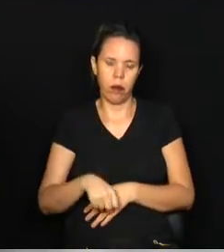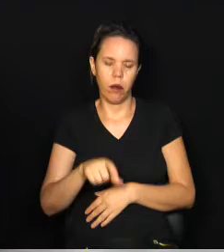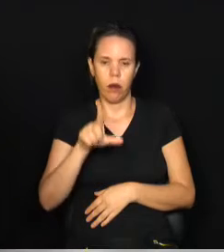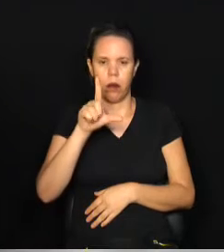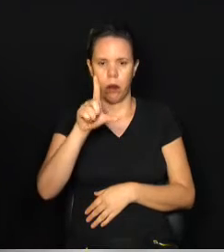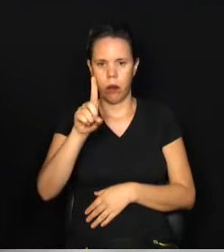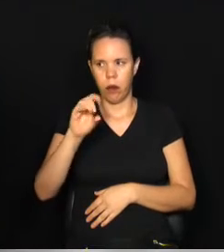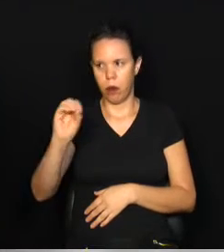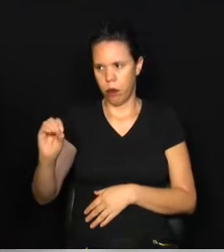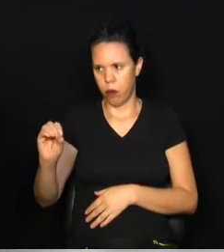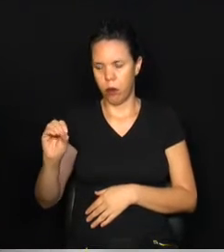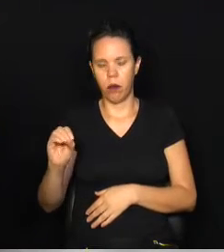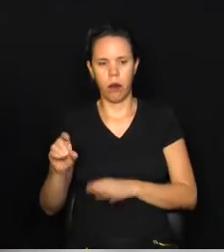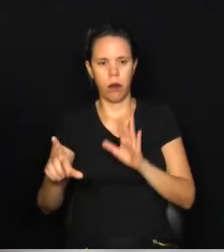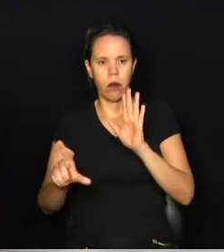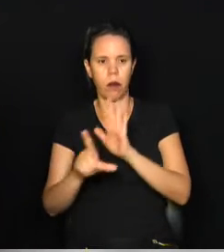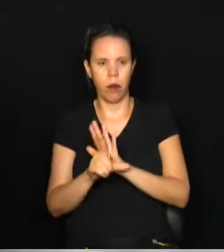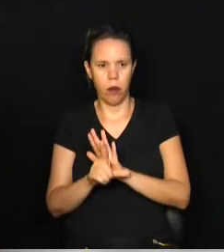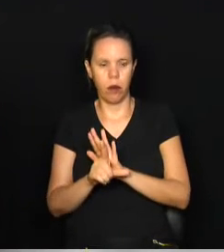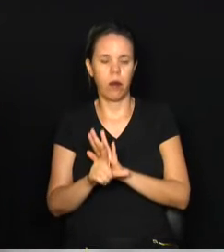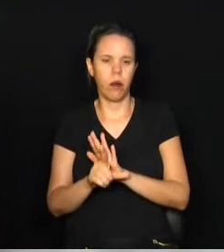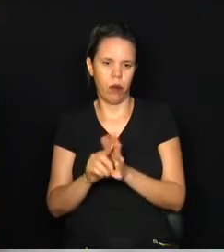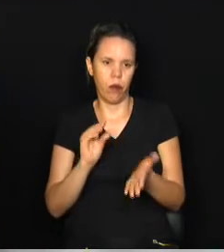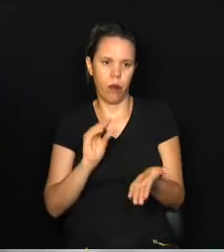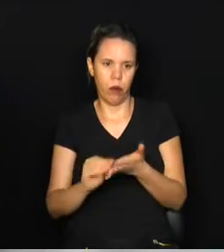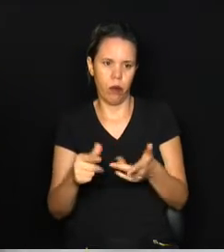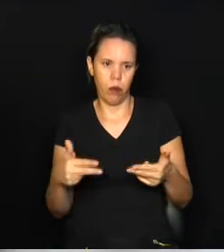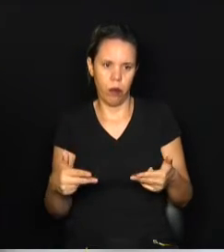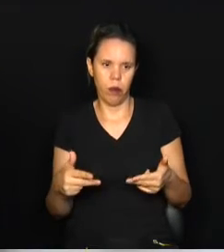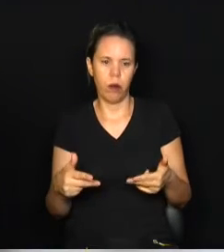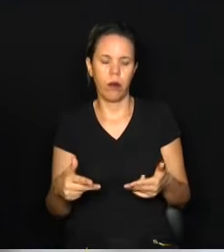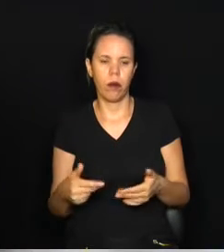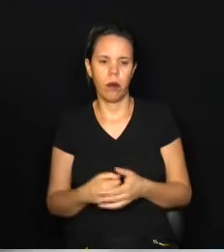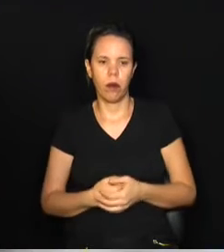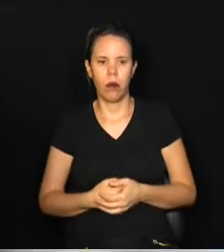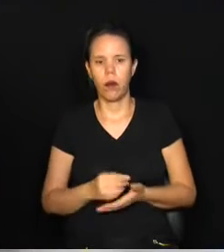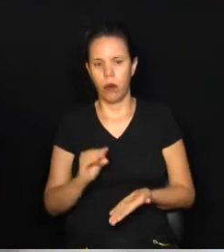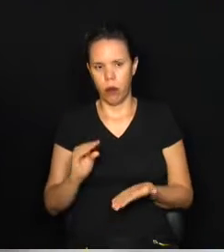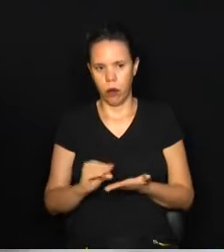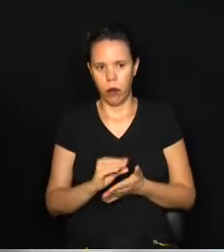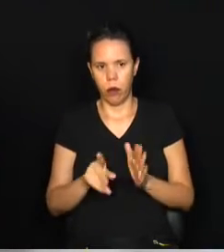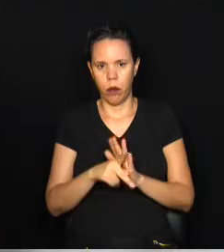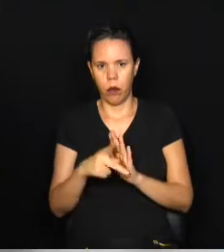LDO, a Lei de Diretrizes Orçamentárias, ela estipula uma verba,